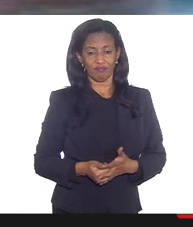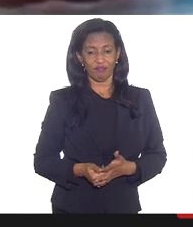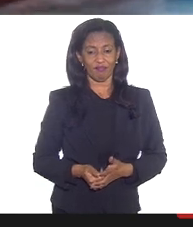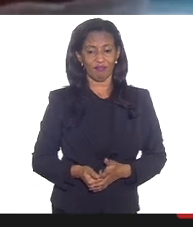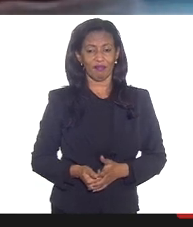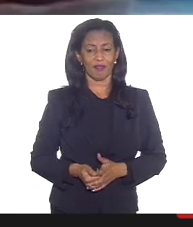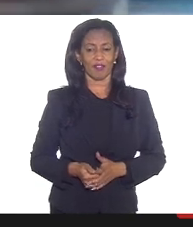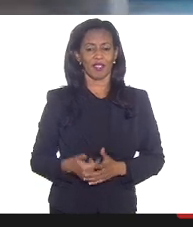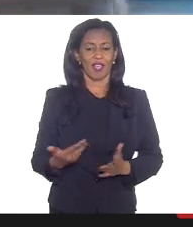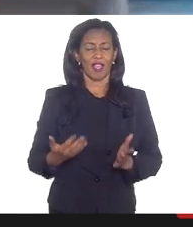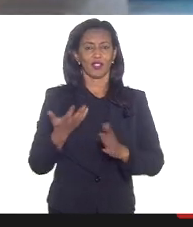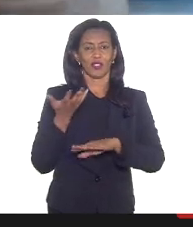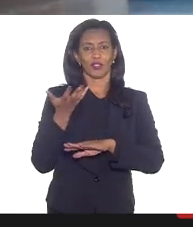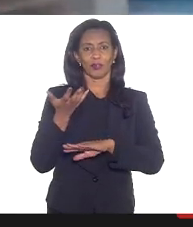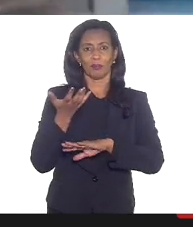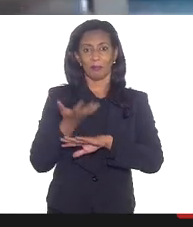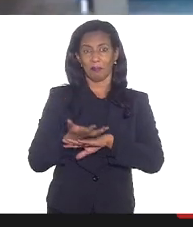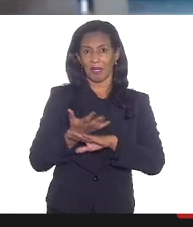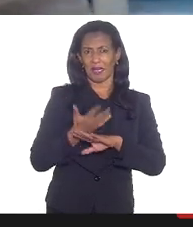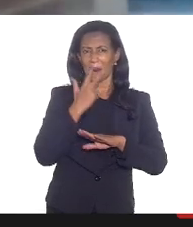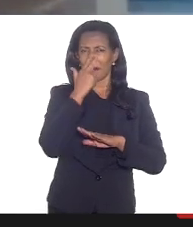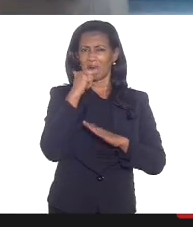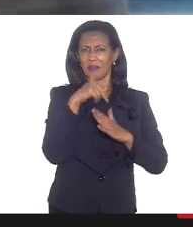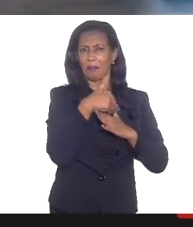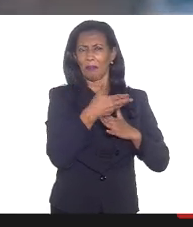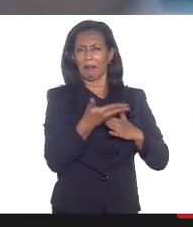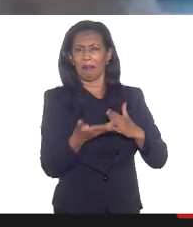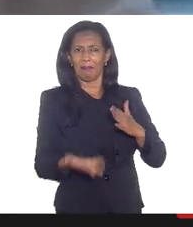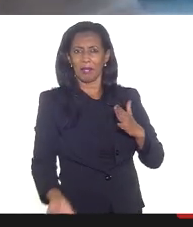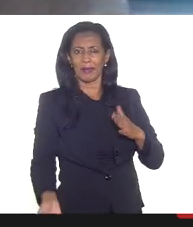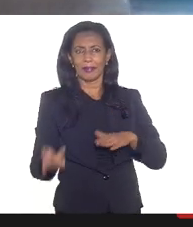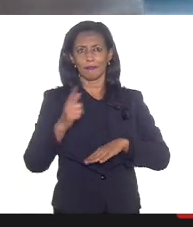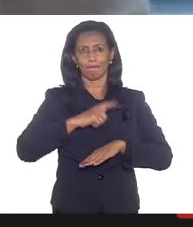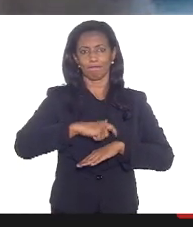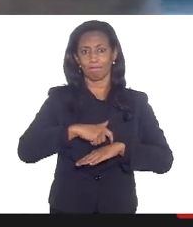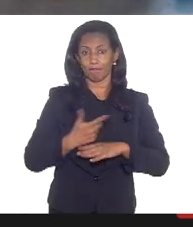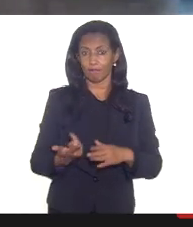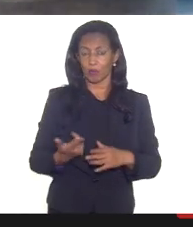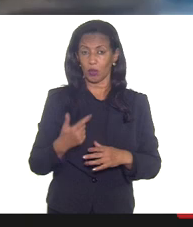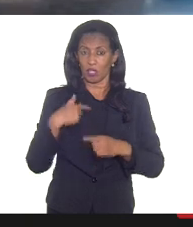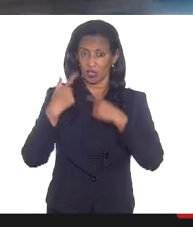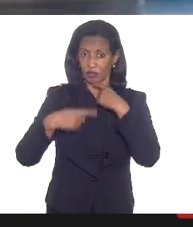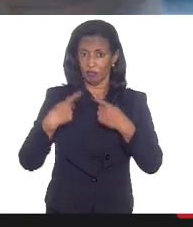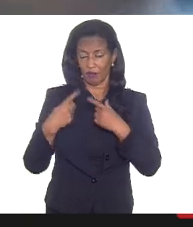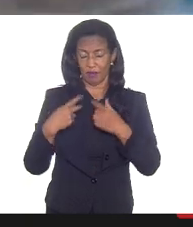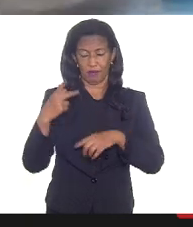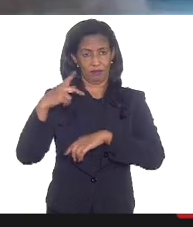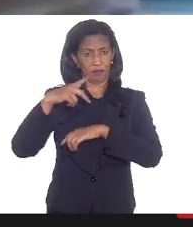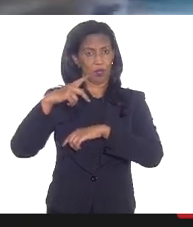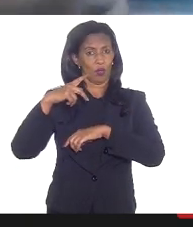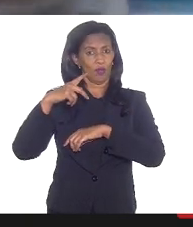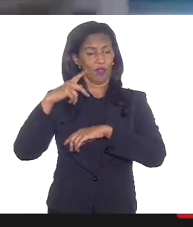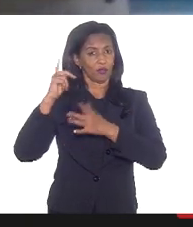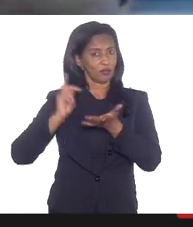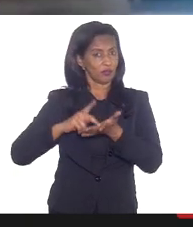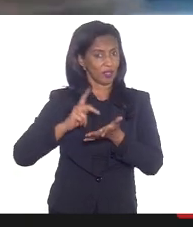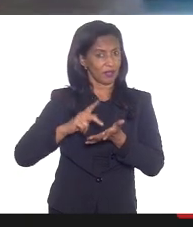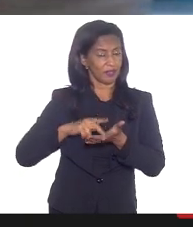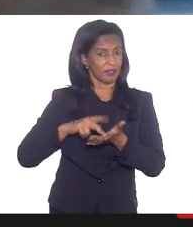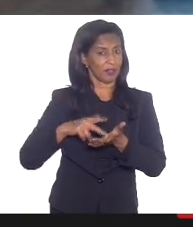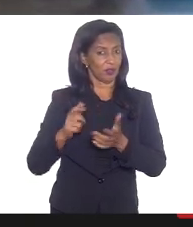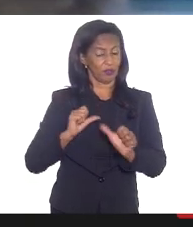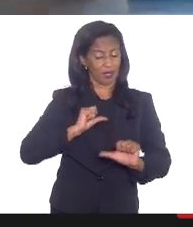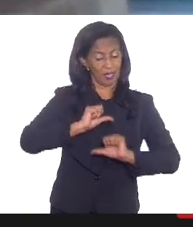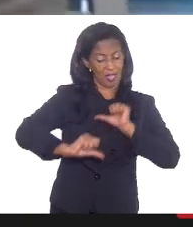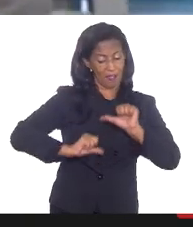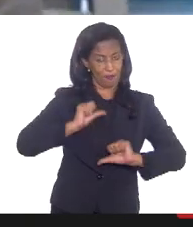vai sendo as matérias, as disciplinas vão perdendo tempo. Então, o que a gente está falando, de fato, quando a gente fala de reforma do ensino médio, a gente está